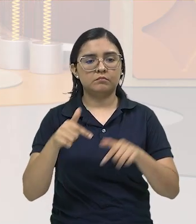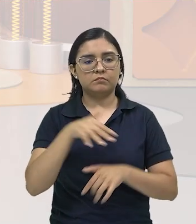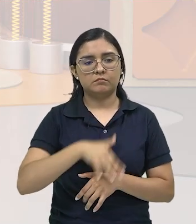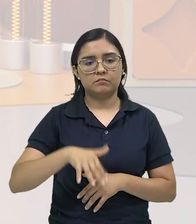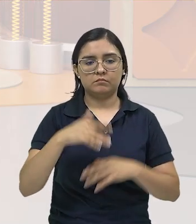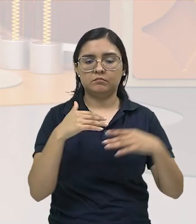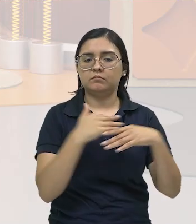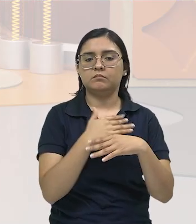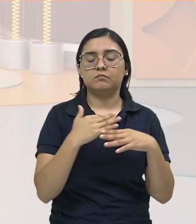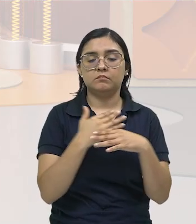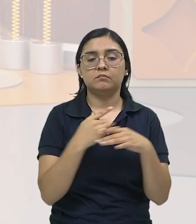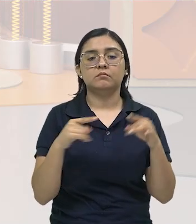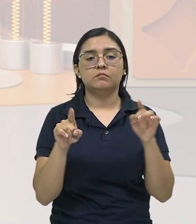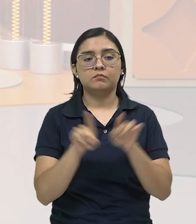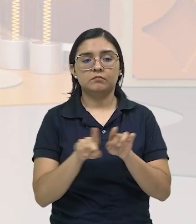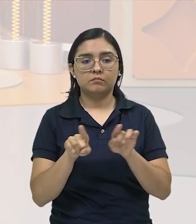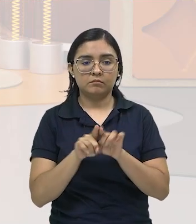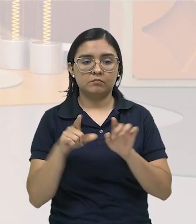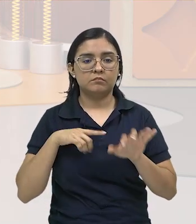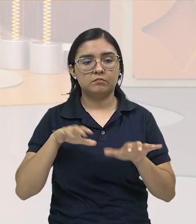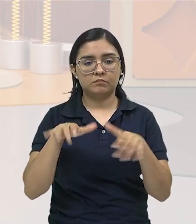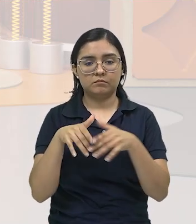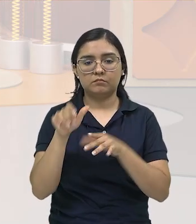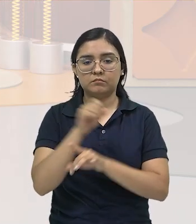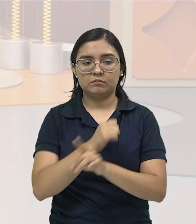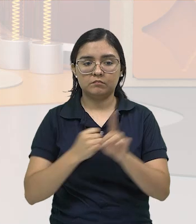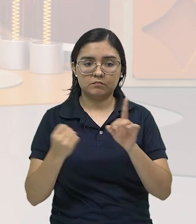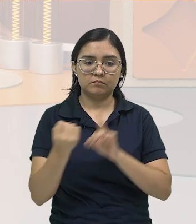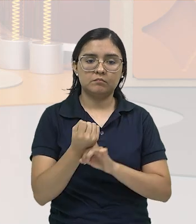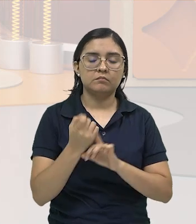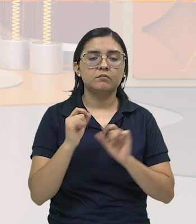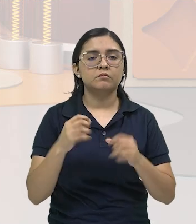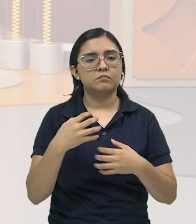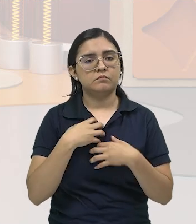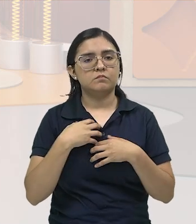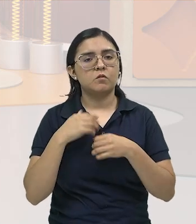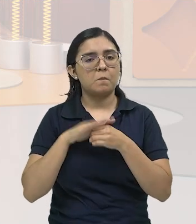urbanos e médias camadas sociais, que se sentiam